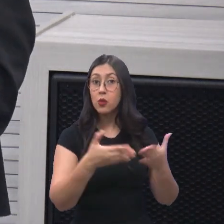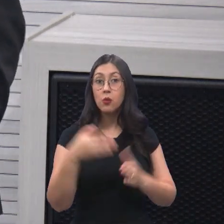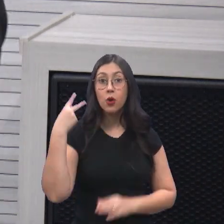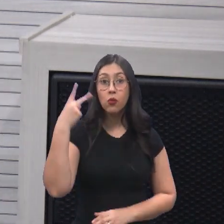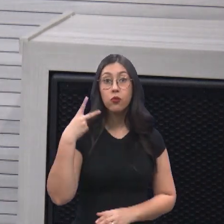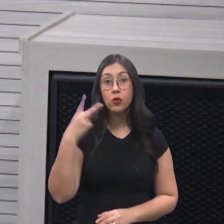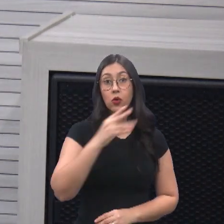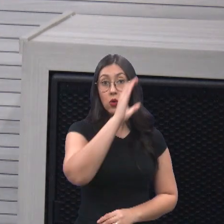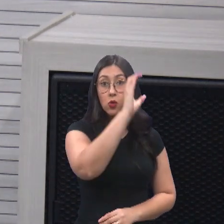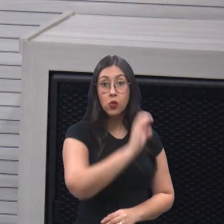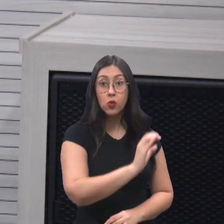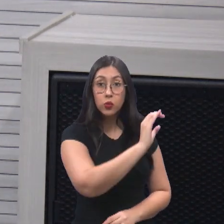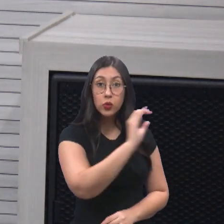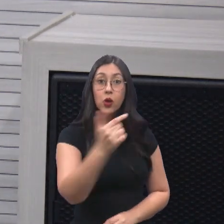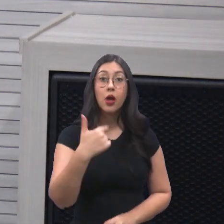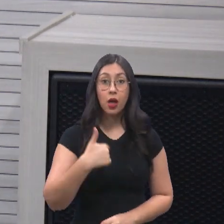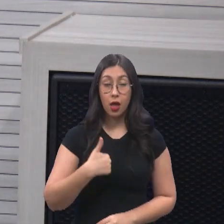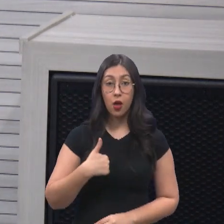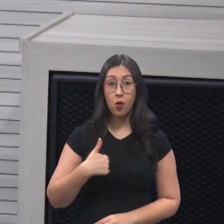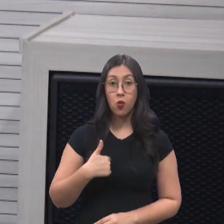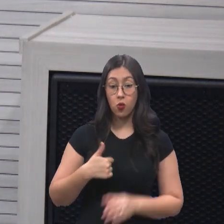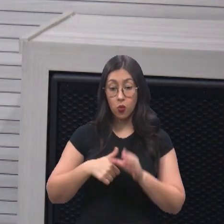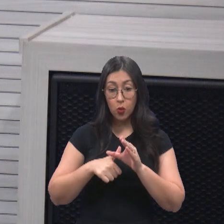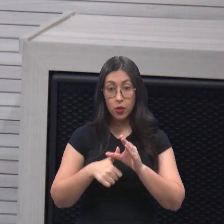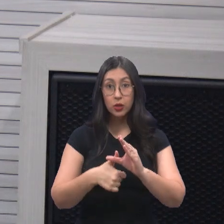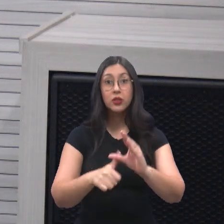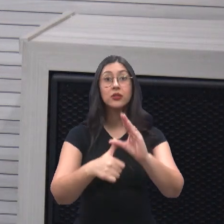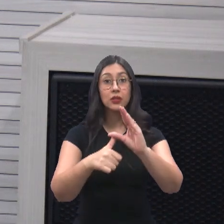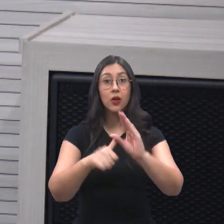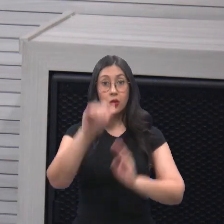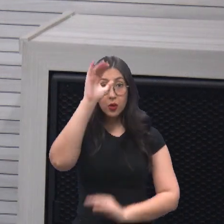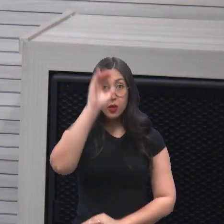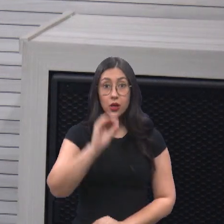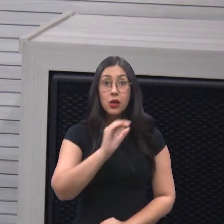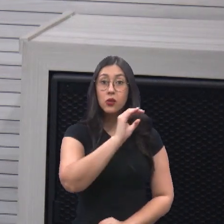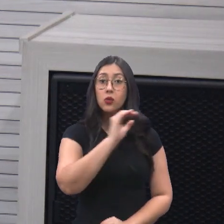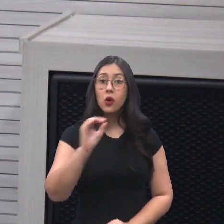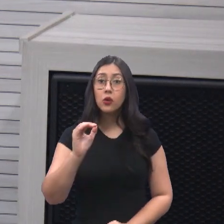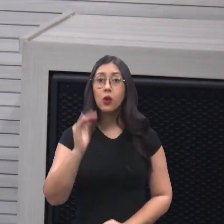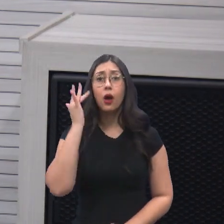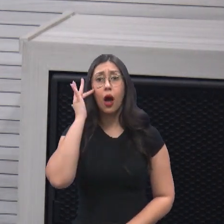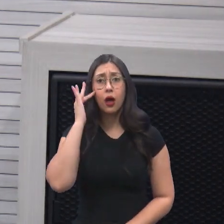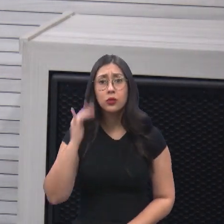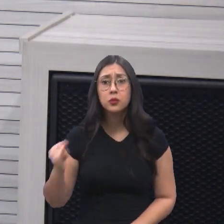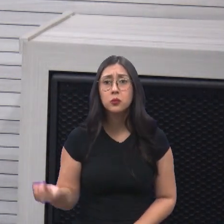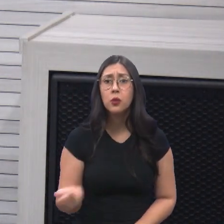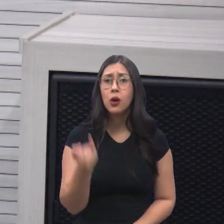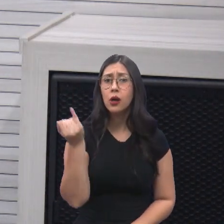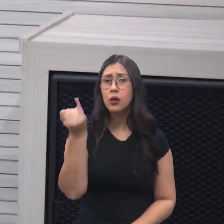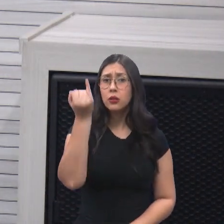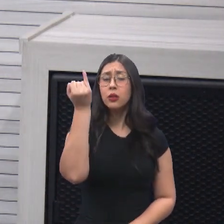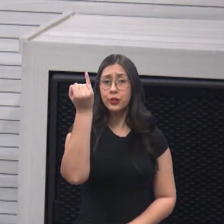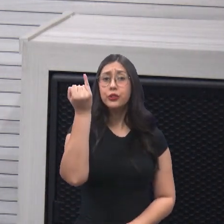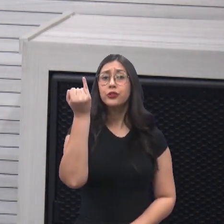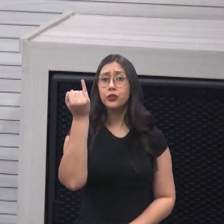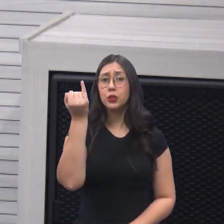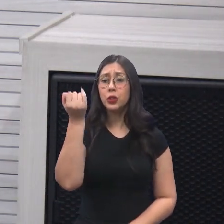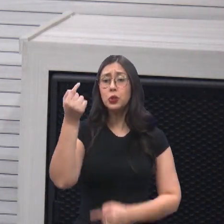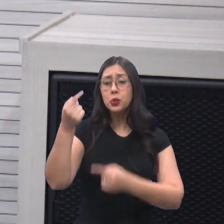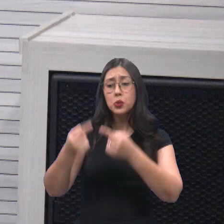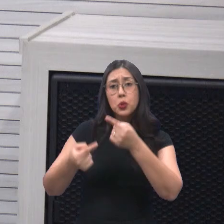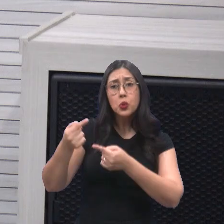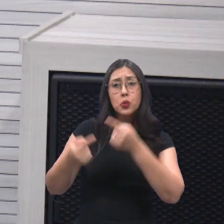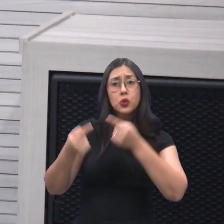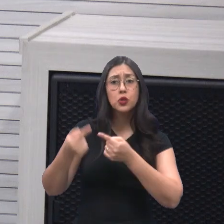Católica. Eu, como católico, como cristão, acho de suma importância as pautas que